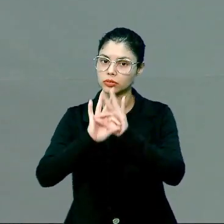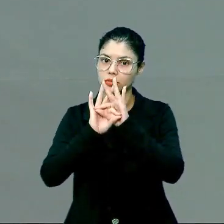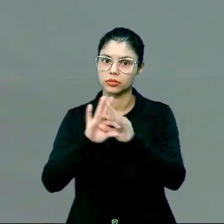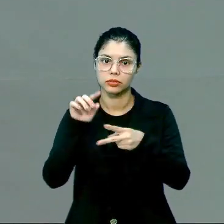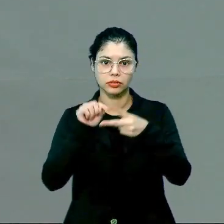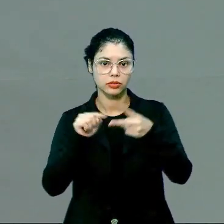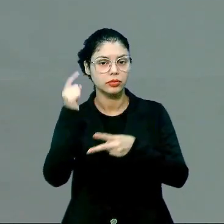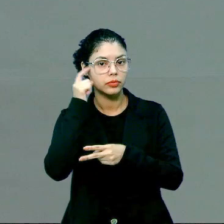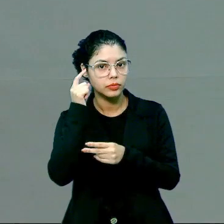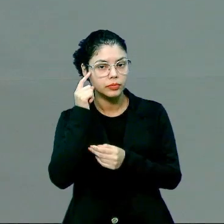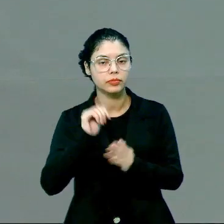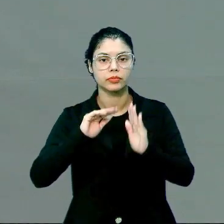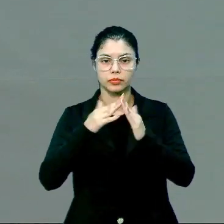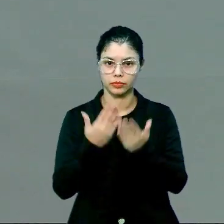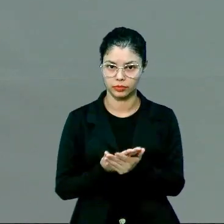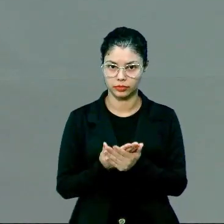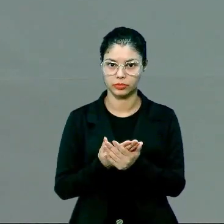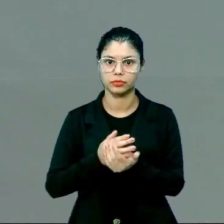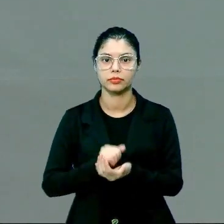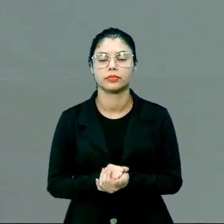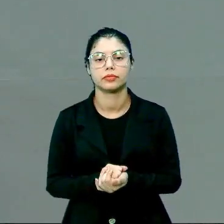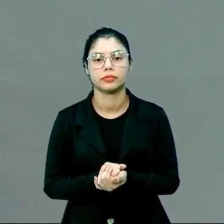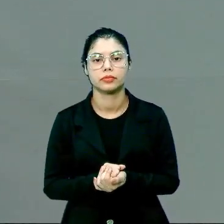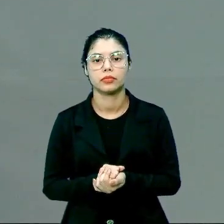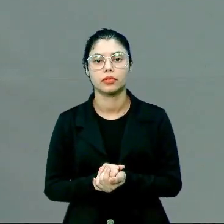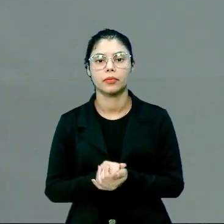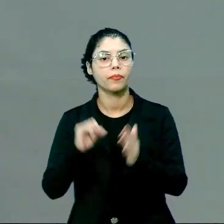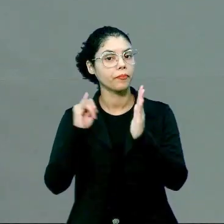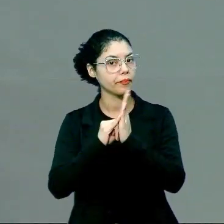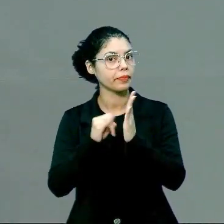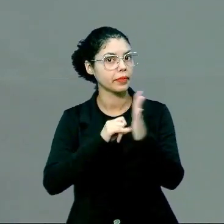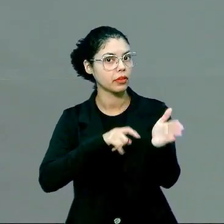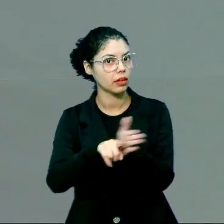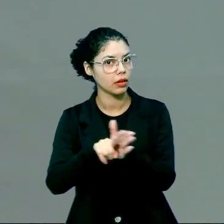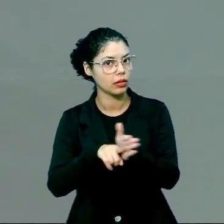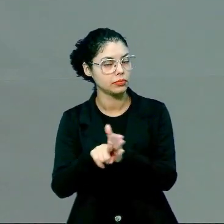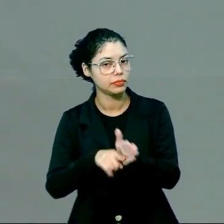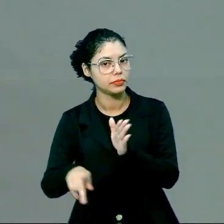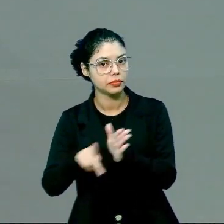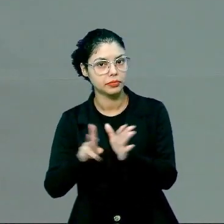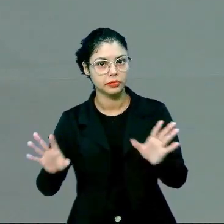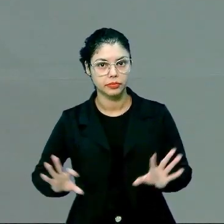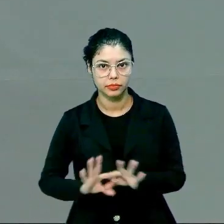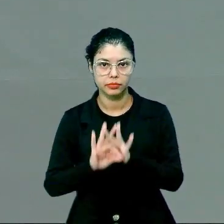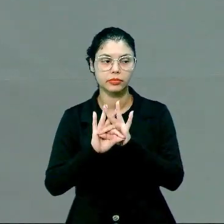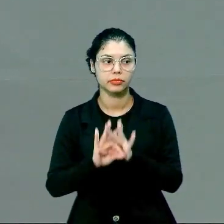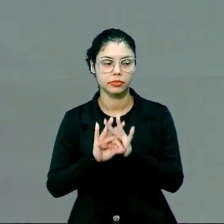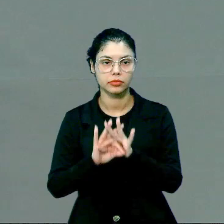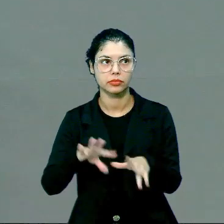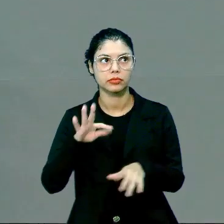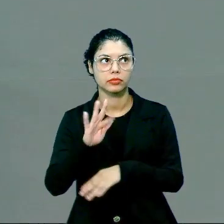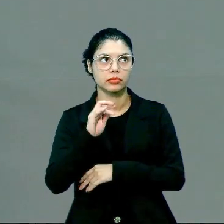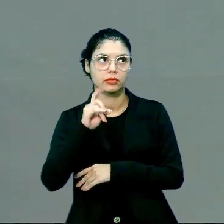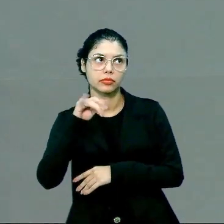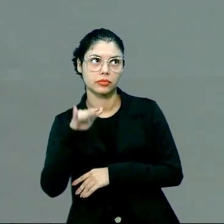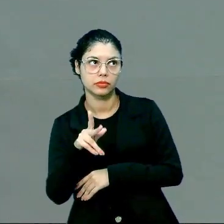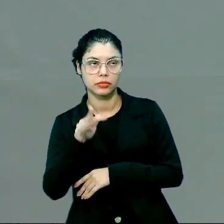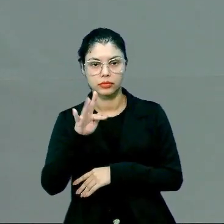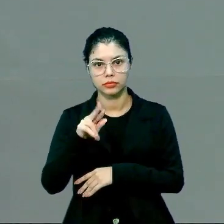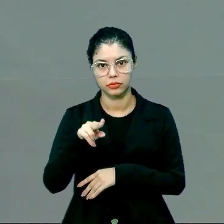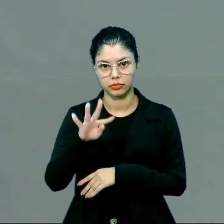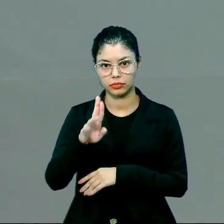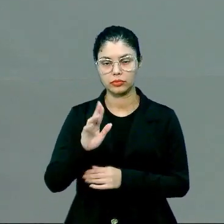dois pensadores, à Escola de Frankfurt. O instituto de pesquisa era vinculado à Escola de Frankfurt.